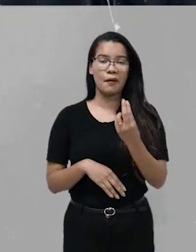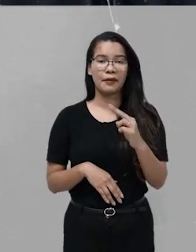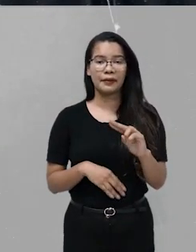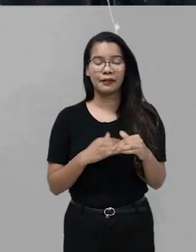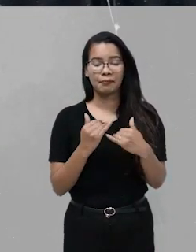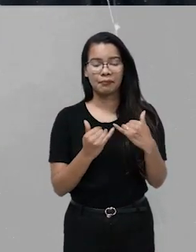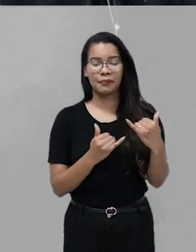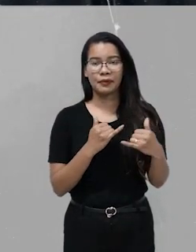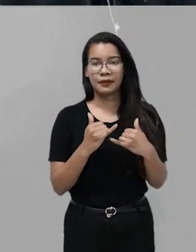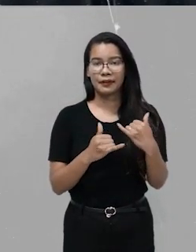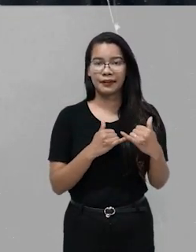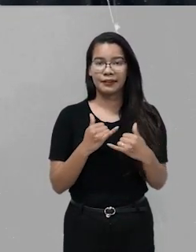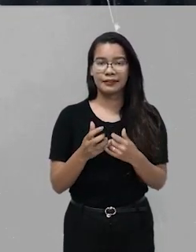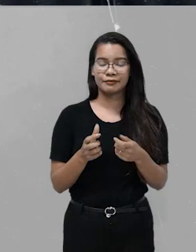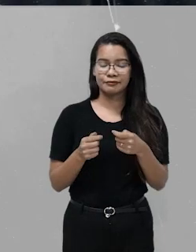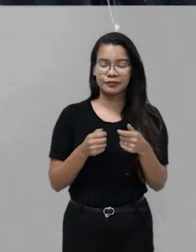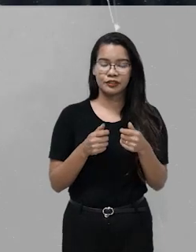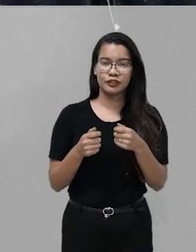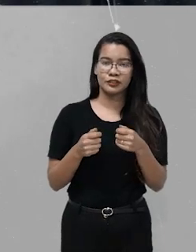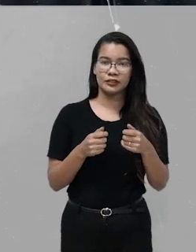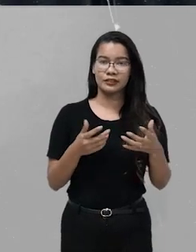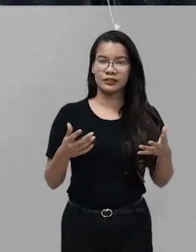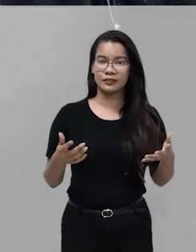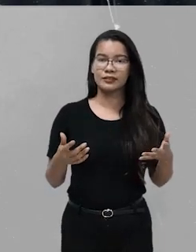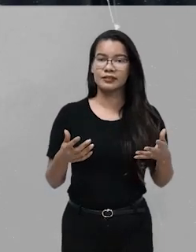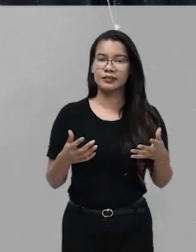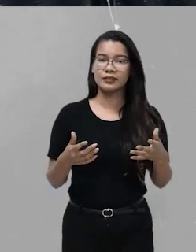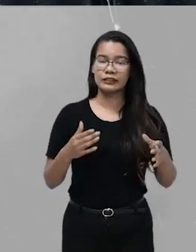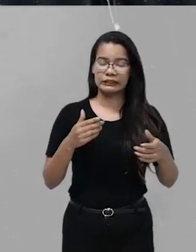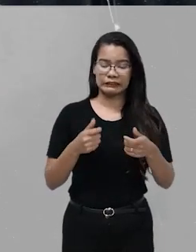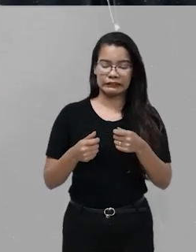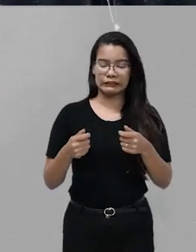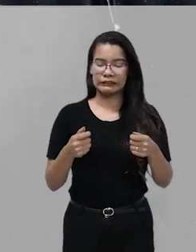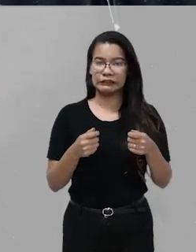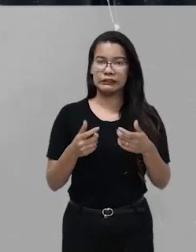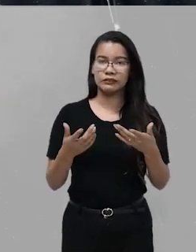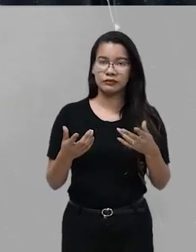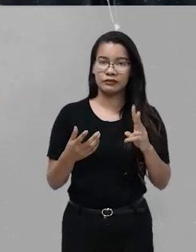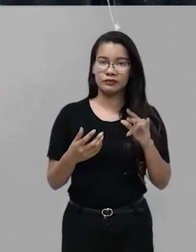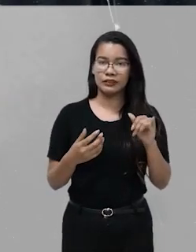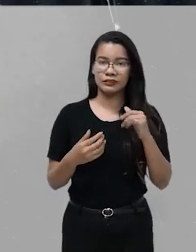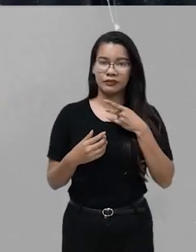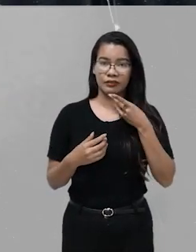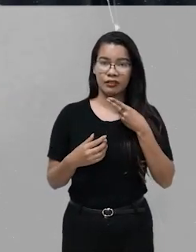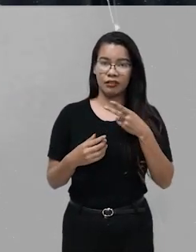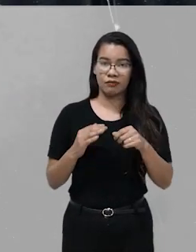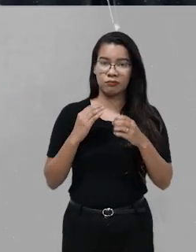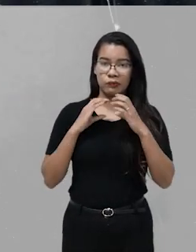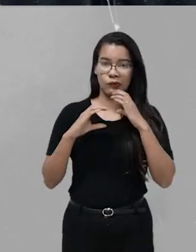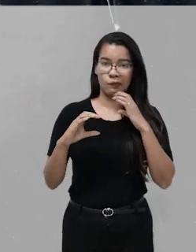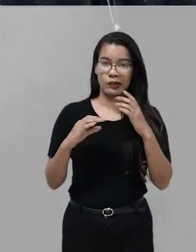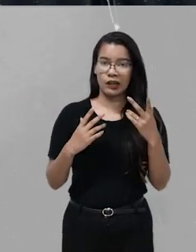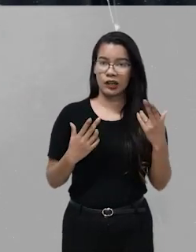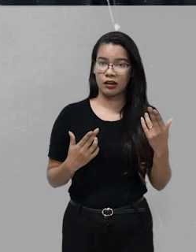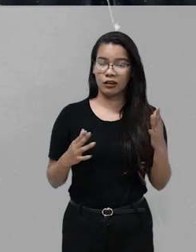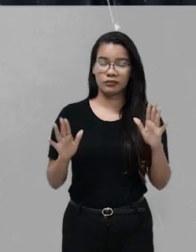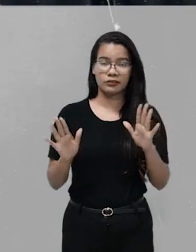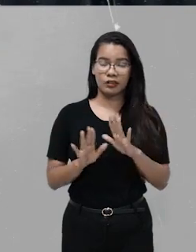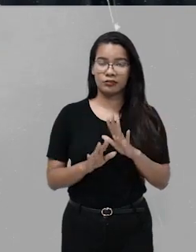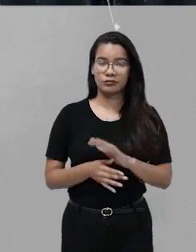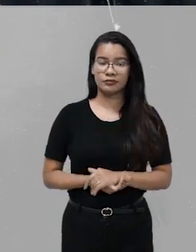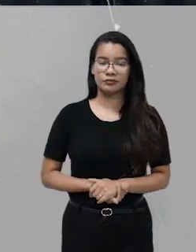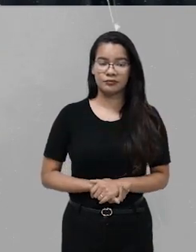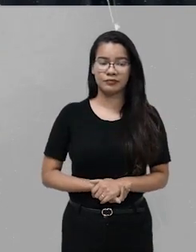brincando, sei lá, de videogame, se conecta com outra pessoa. Vocês vão falar do mesmo jeito? Com certeza não. Então vamos para o slide